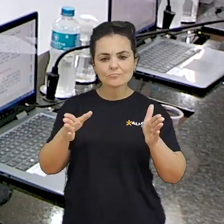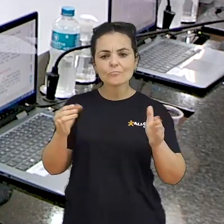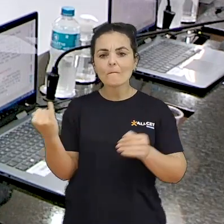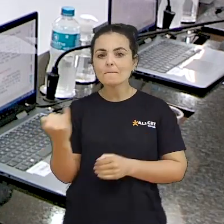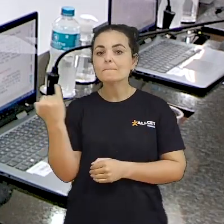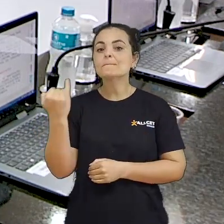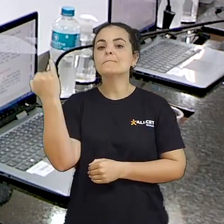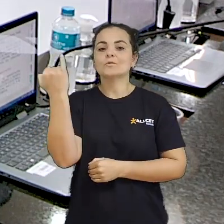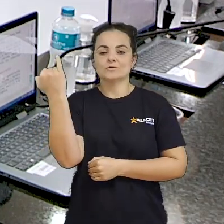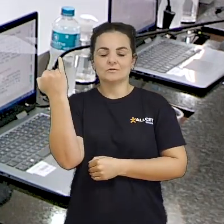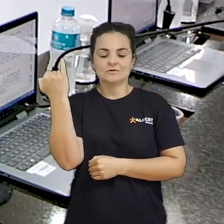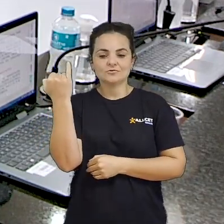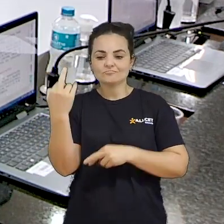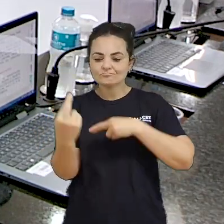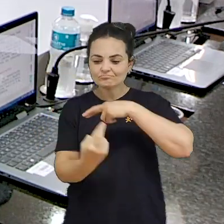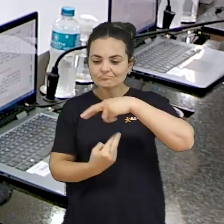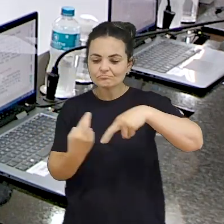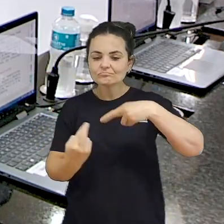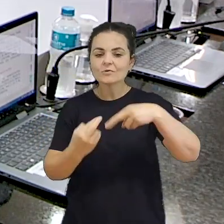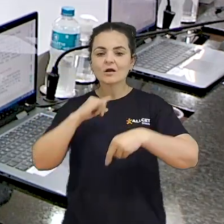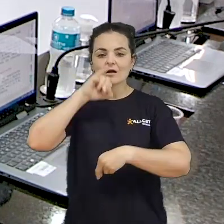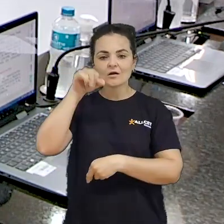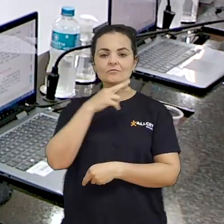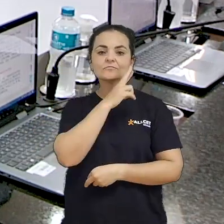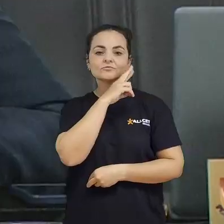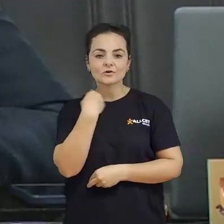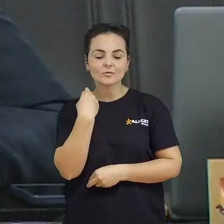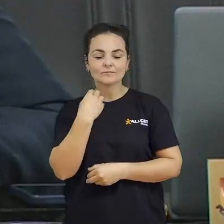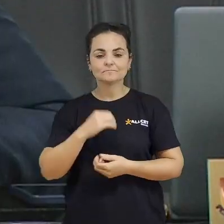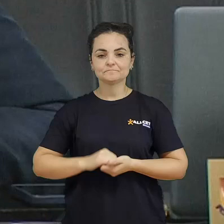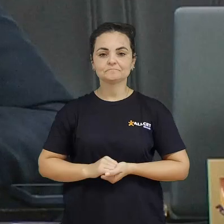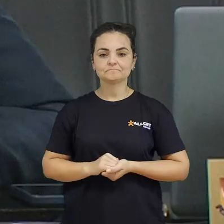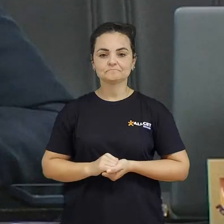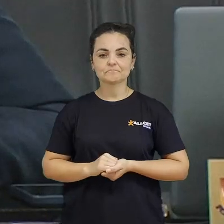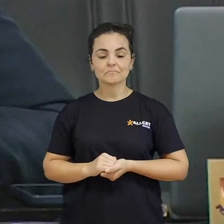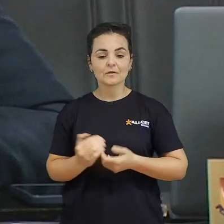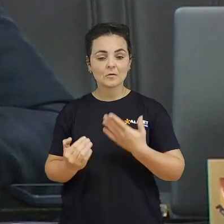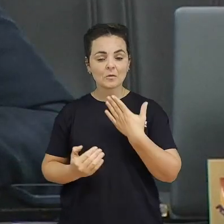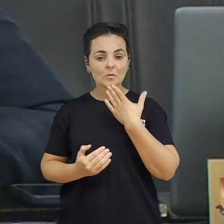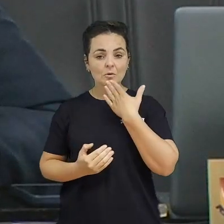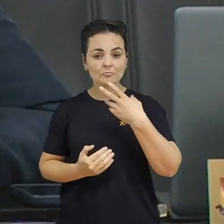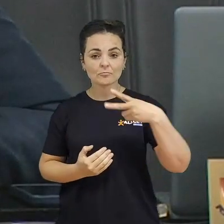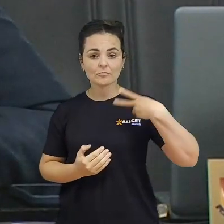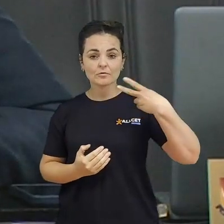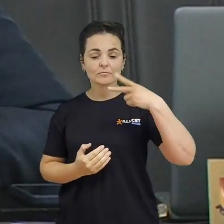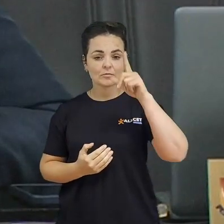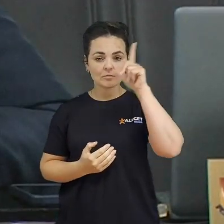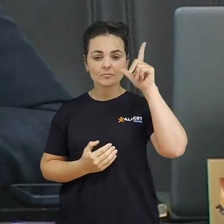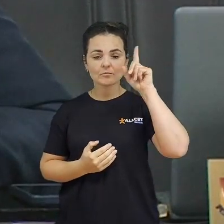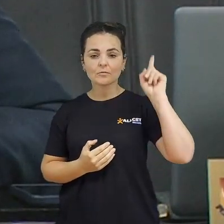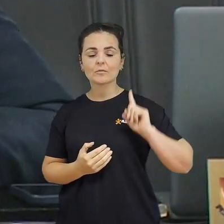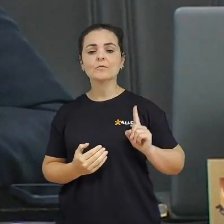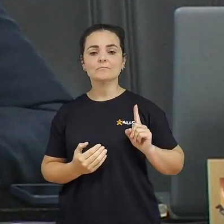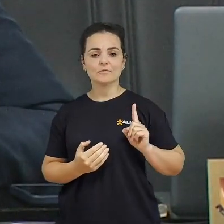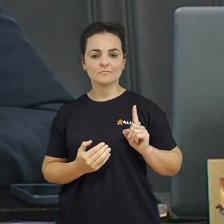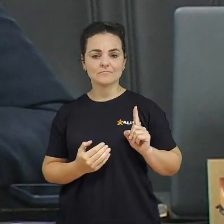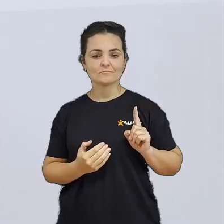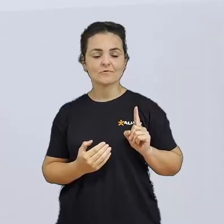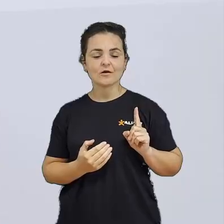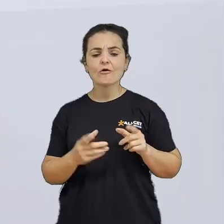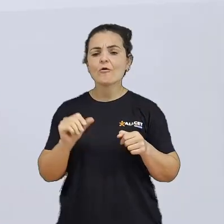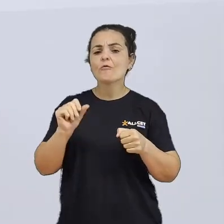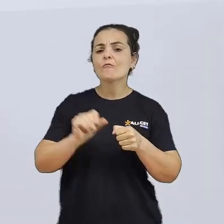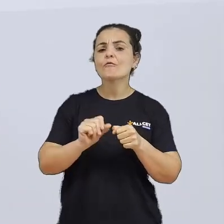conscientização da importância da reciclagem em Jaraguá do Sul a iniciativa de autoria do Vereador Luiz Fernando Almeida